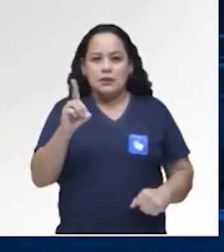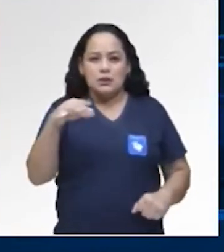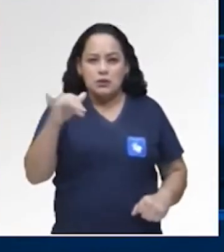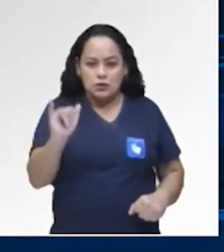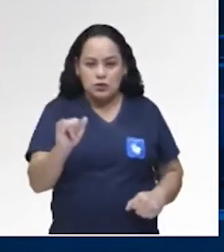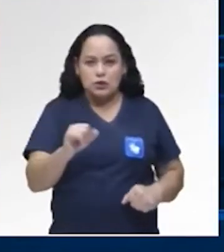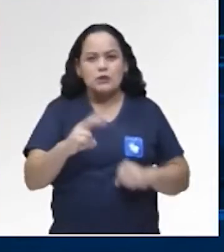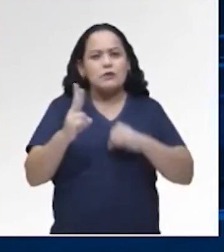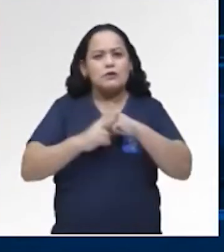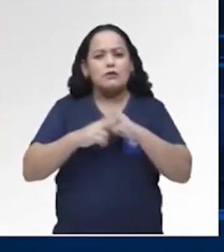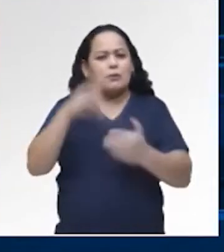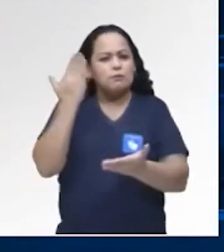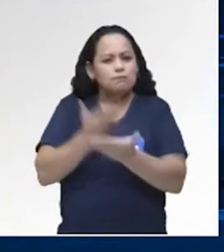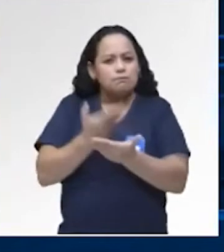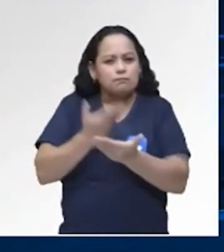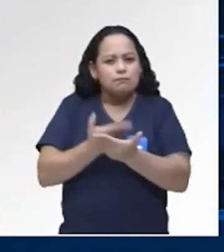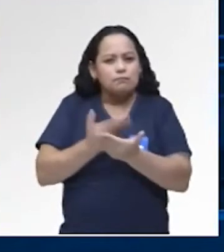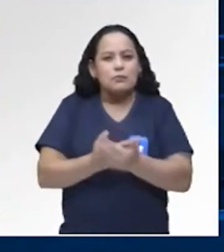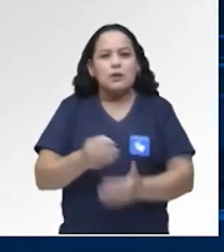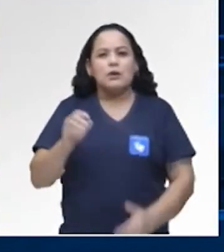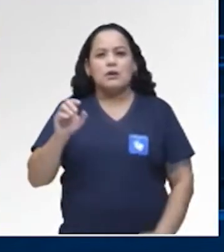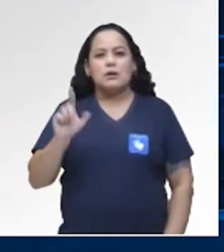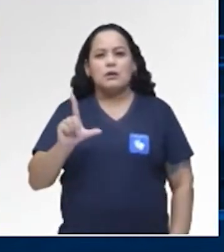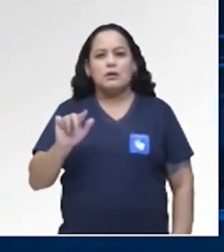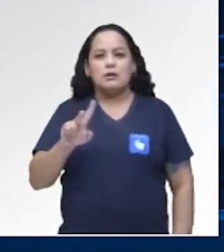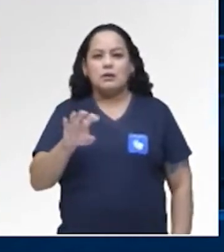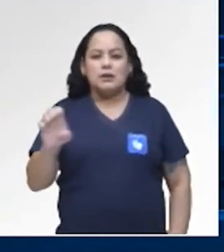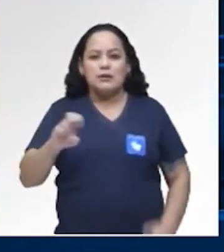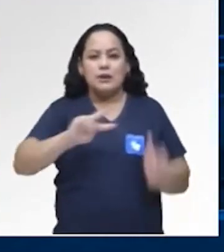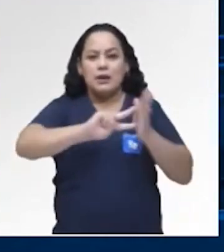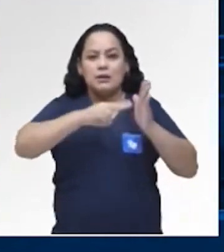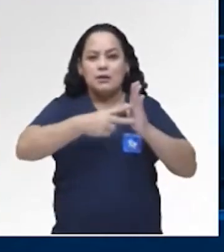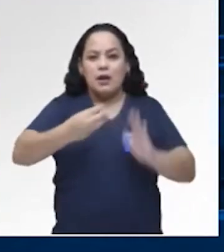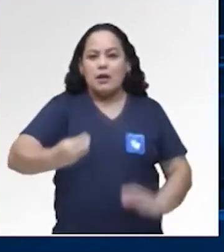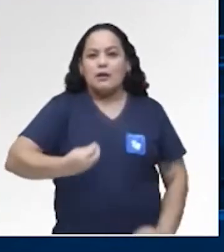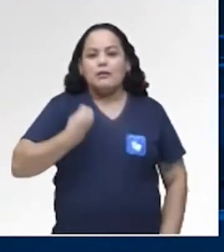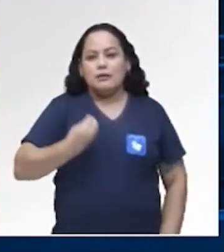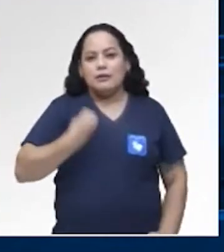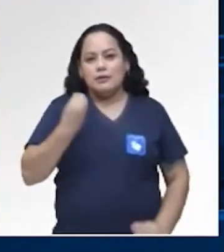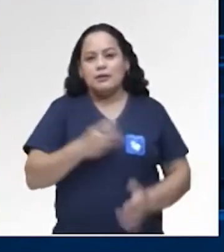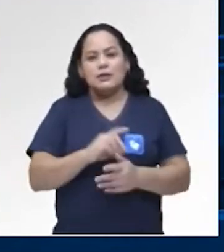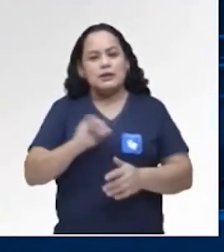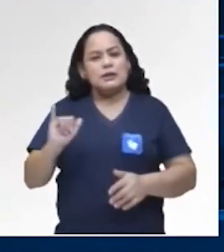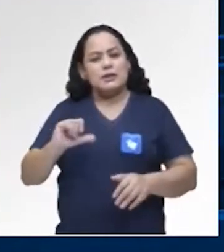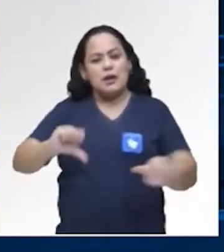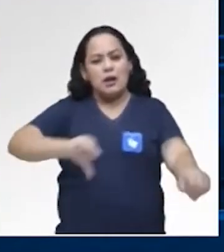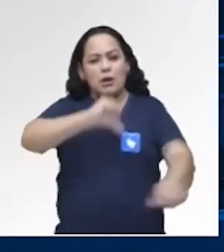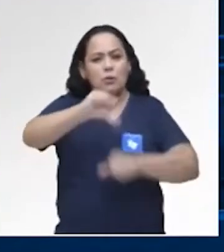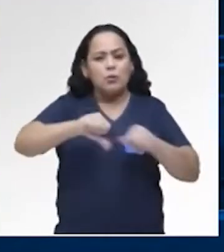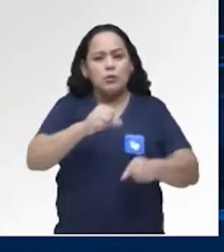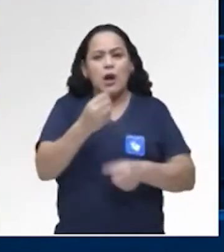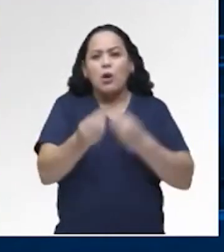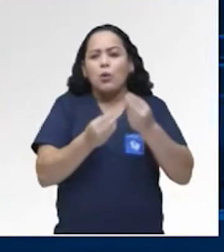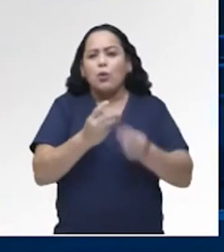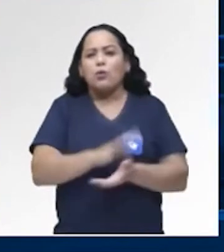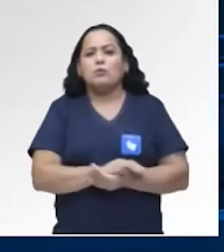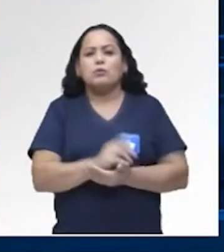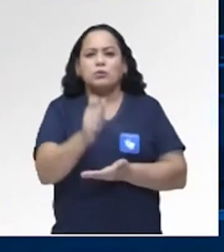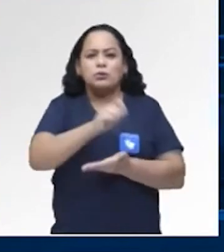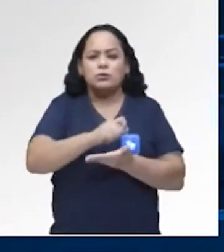estudar. O verbo live, que é viver. Se você mudar a pronúncia, essa palavrinha